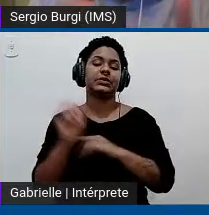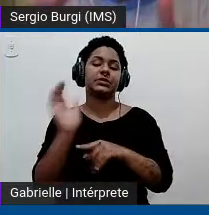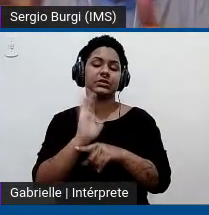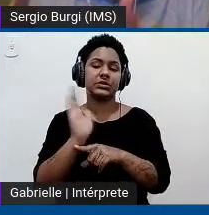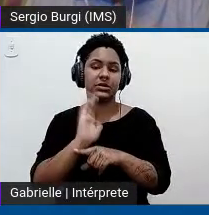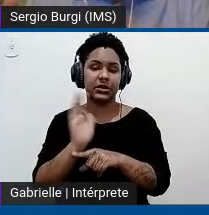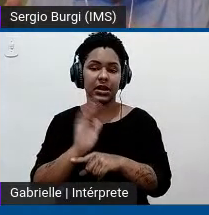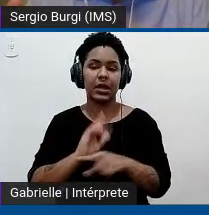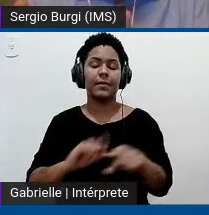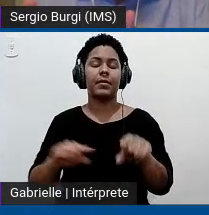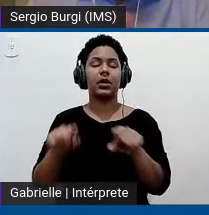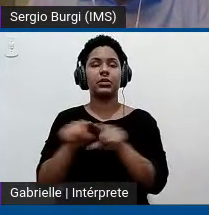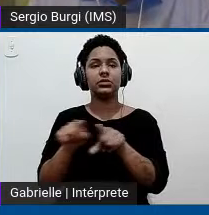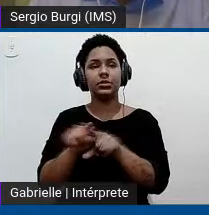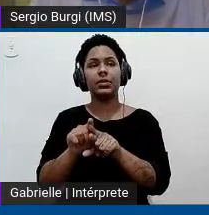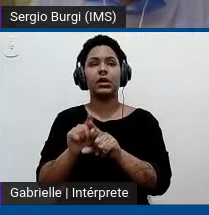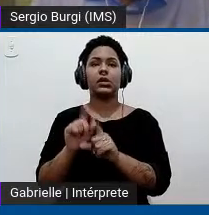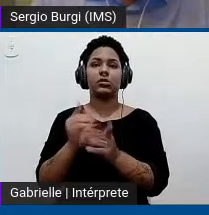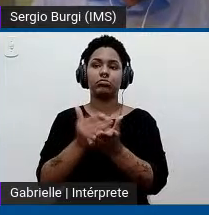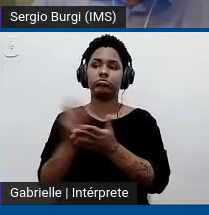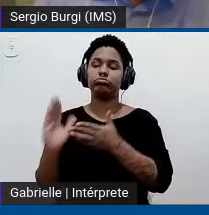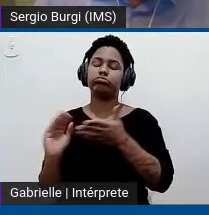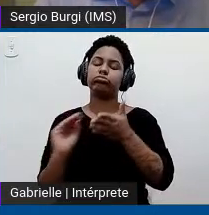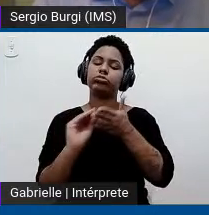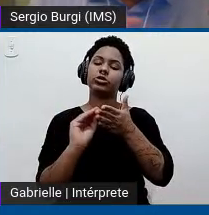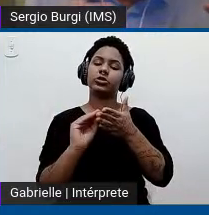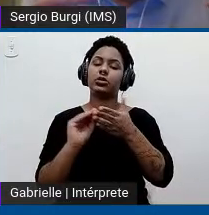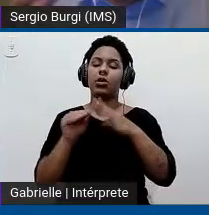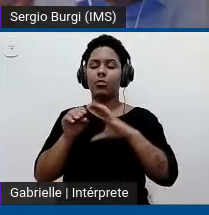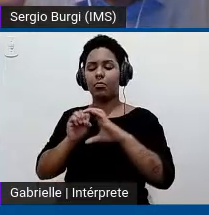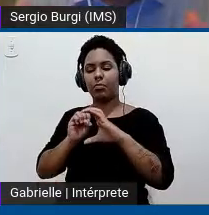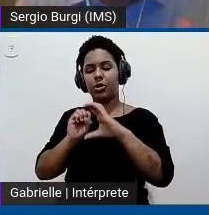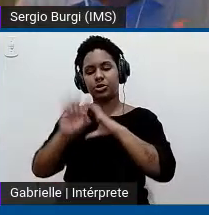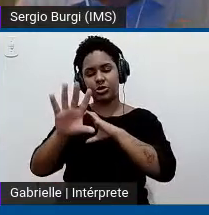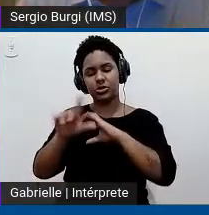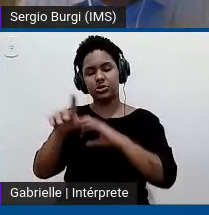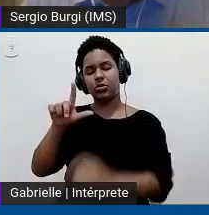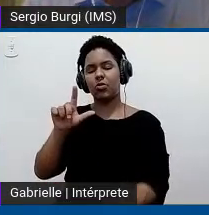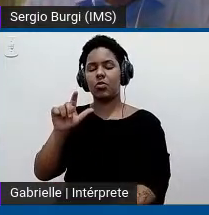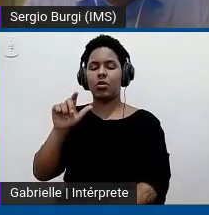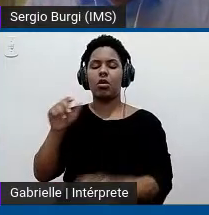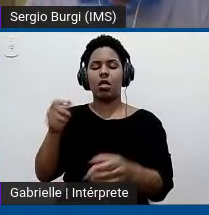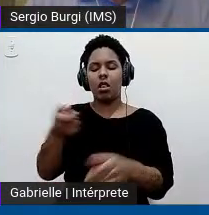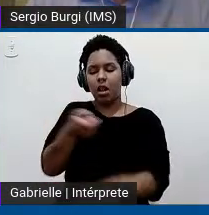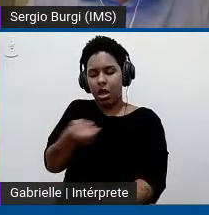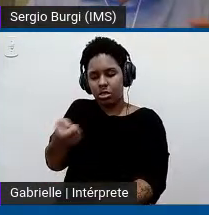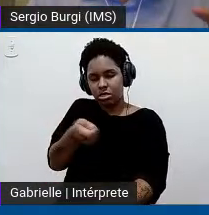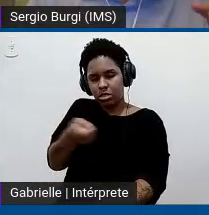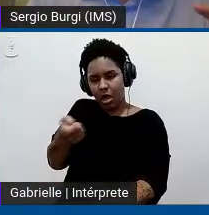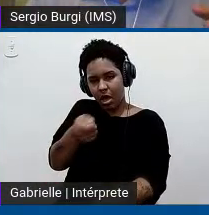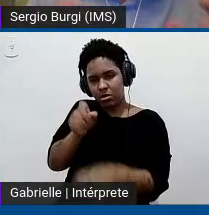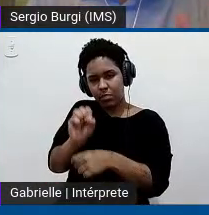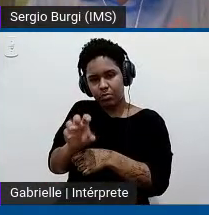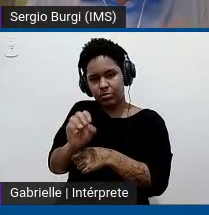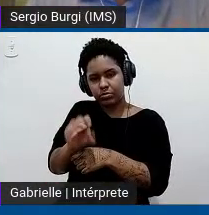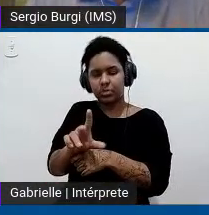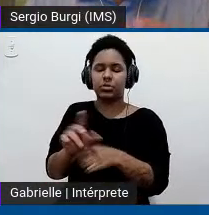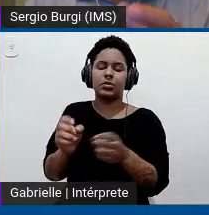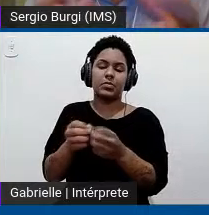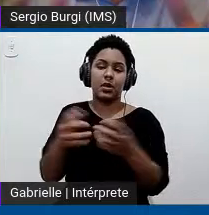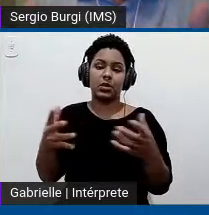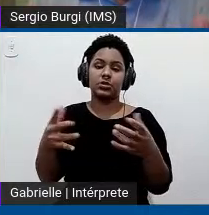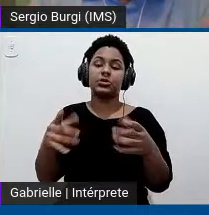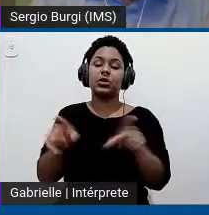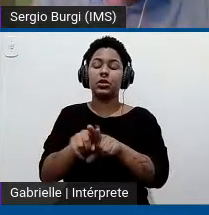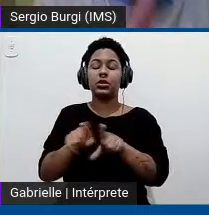inserção da projeção, né, na lanterna mágica, e da consolidação do Ferrez num desenvolvimento